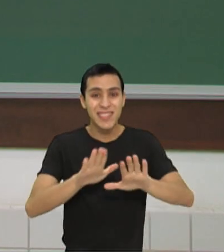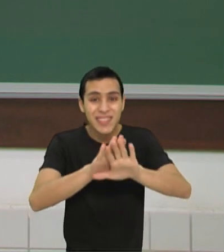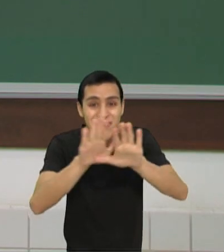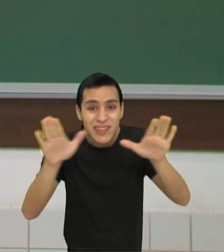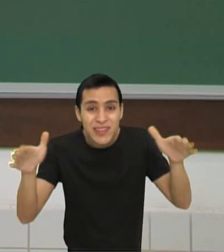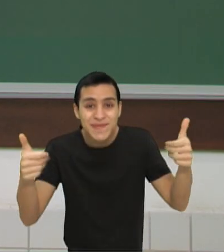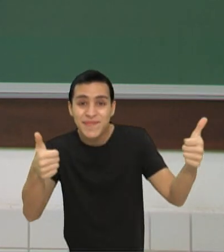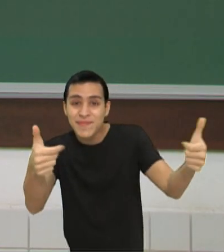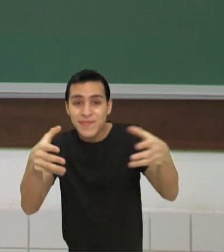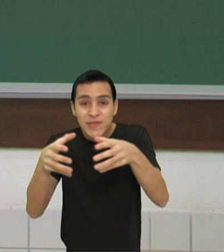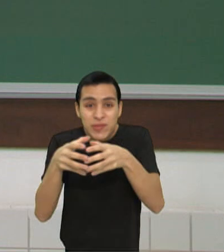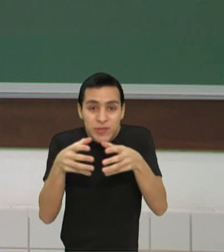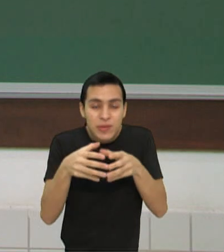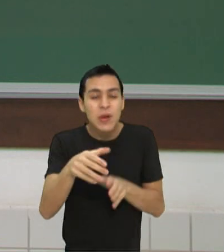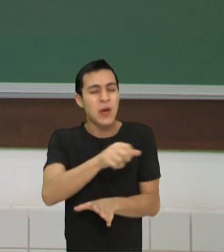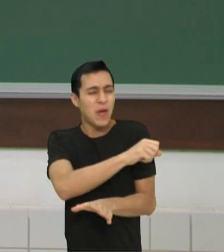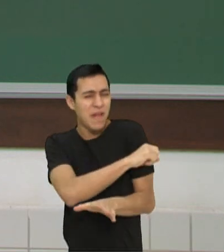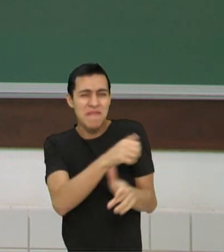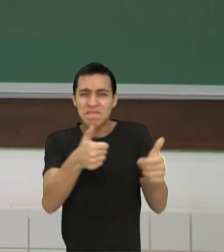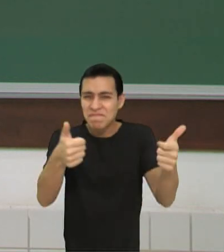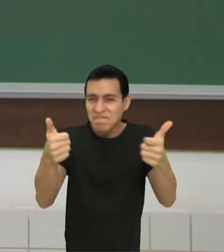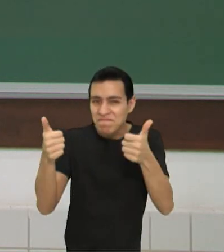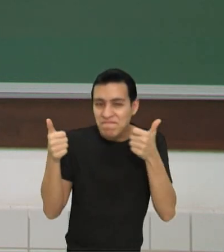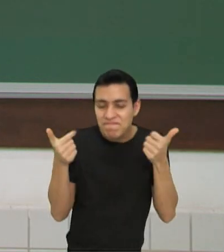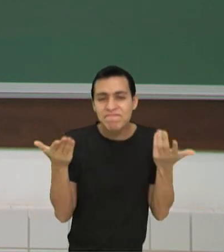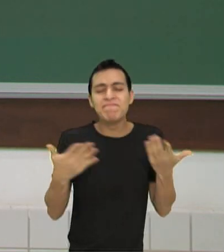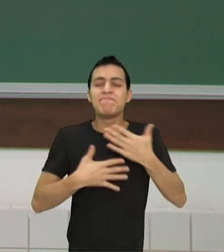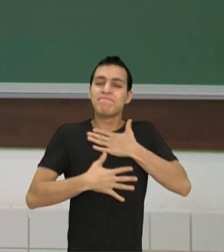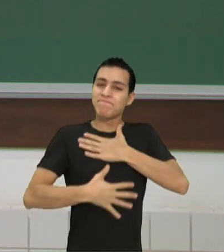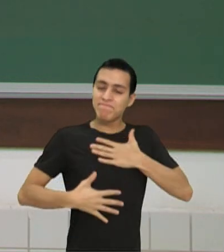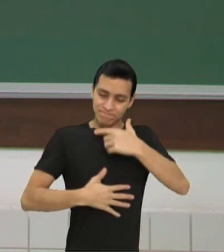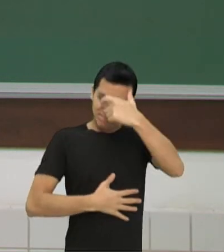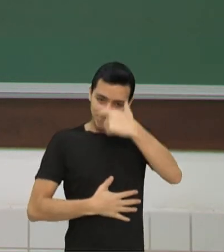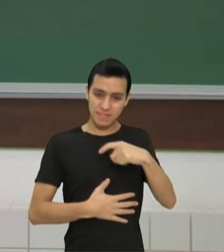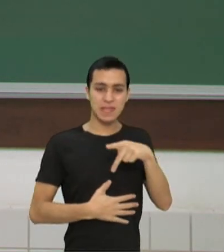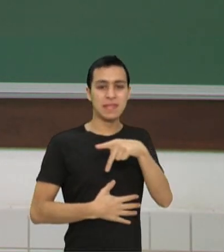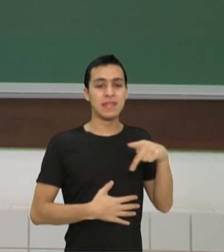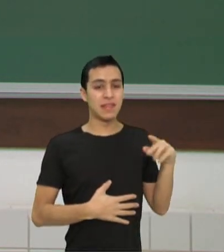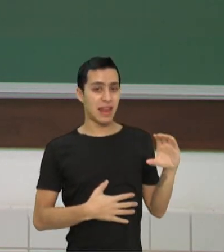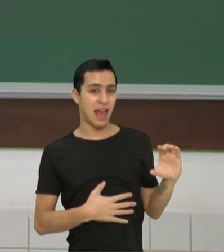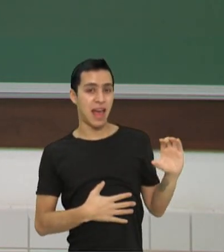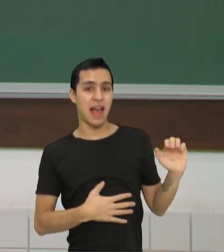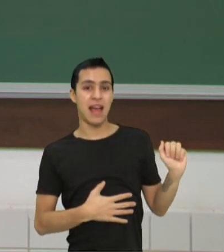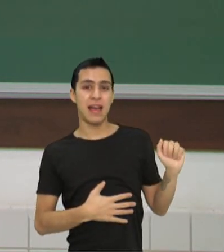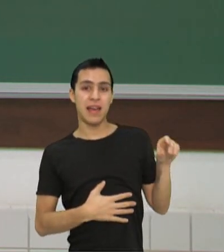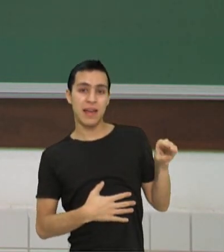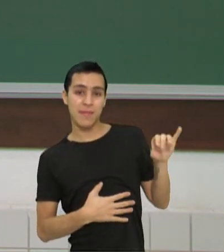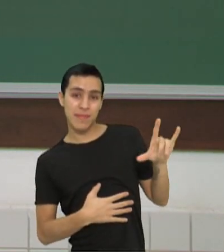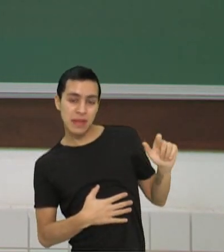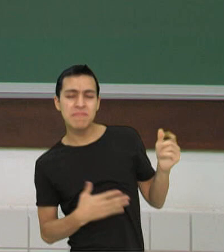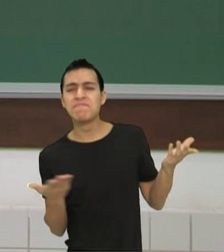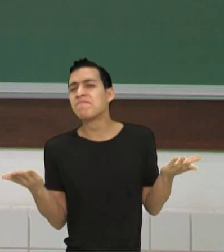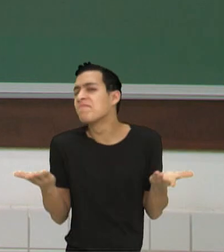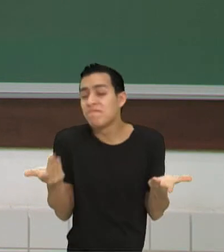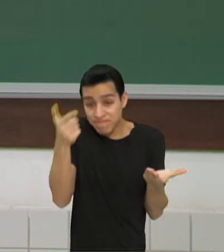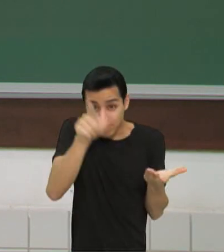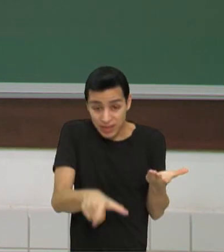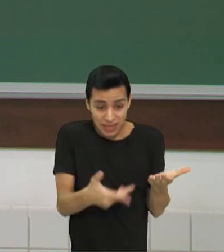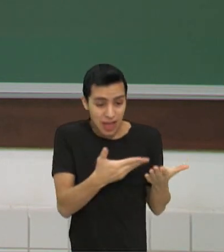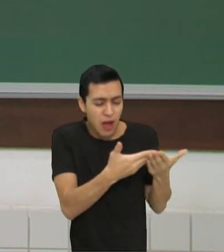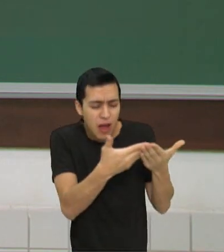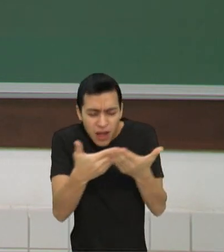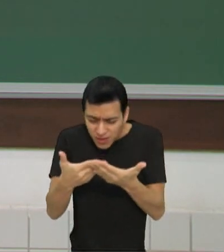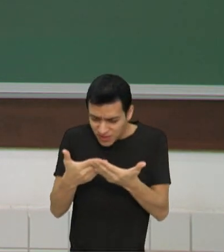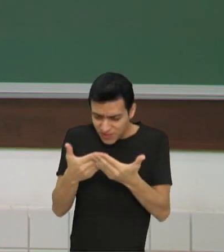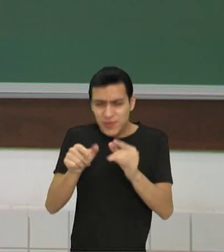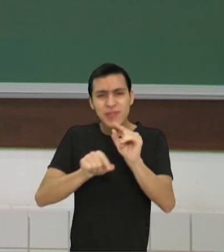Olá, galera do 8º ano, tudo bem com vocês? Muito prazer, eu sou a professora Camila e hoje vamos lá para mais uma aula de História.